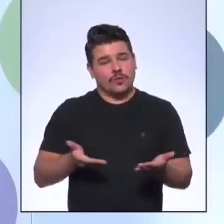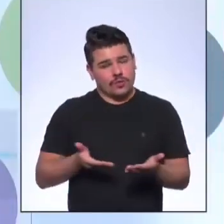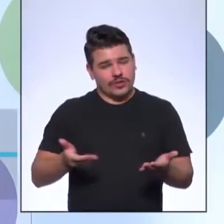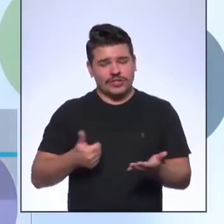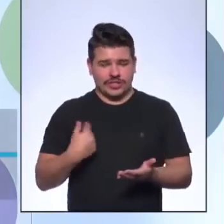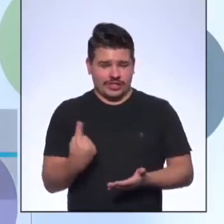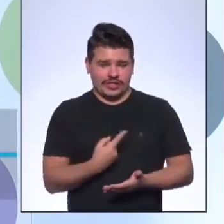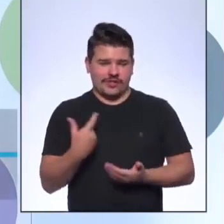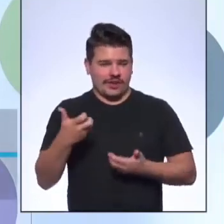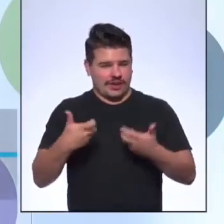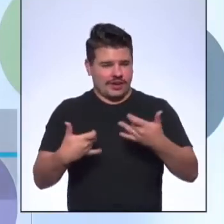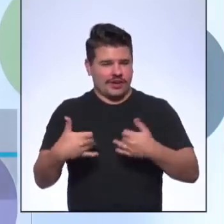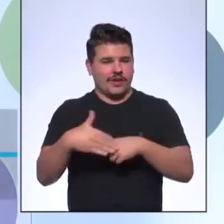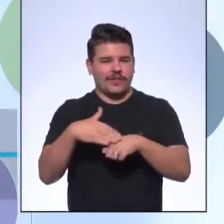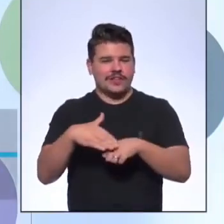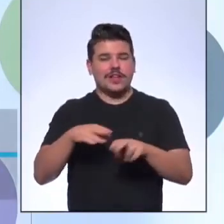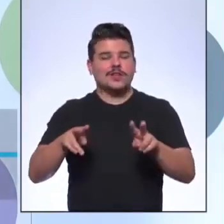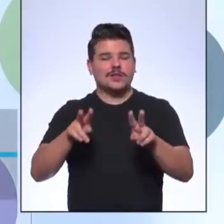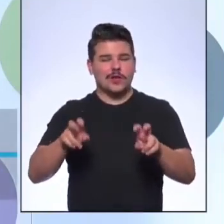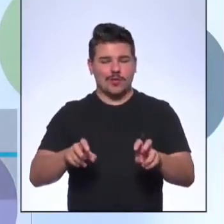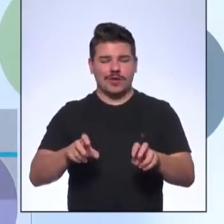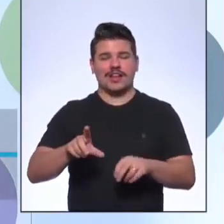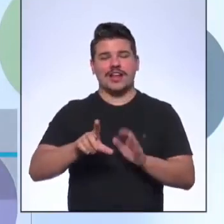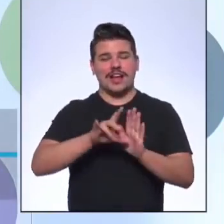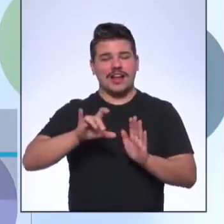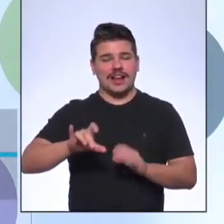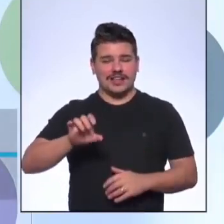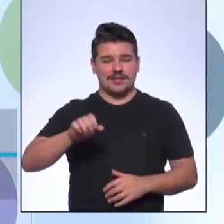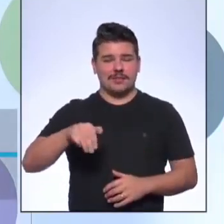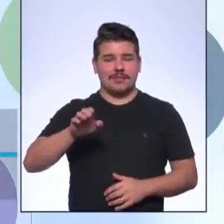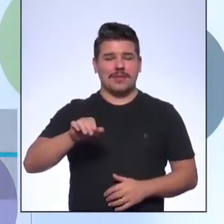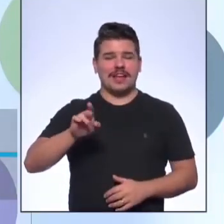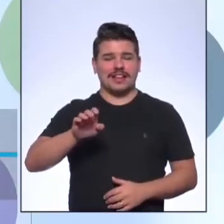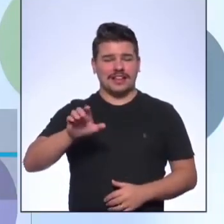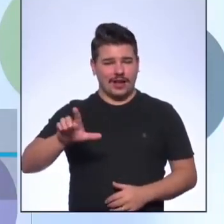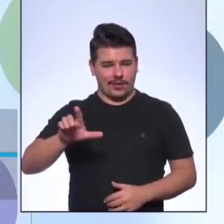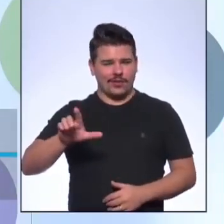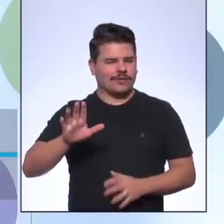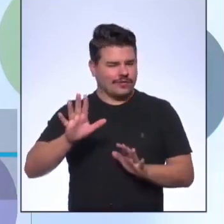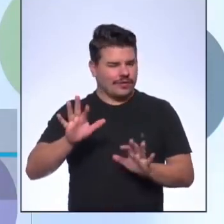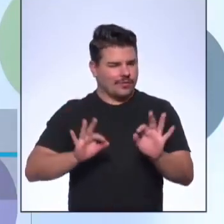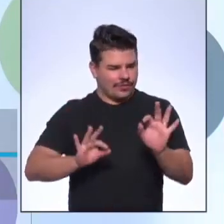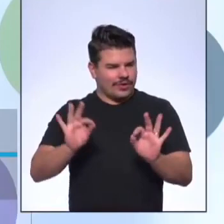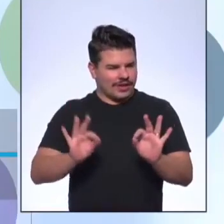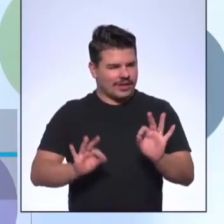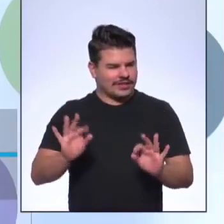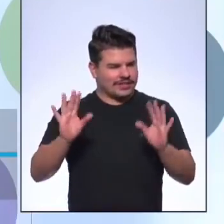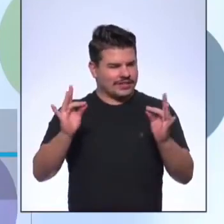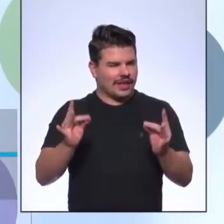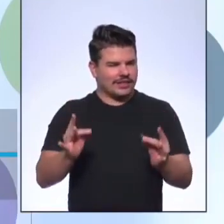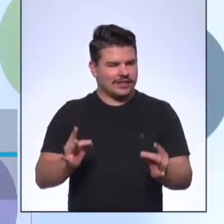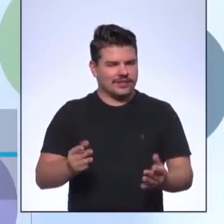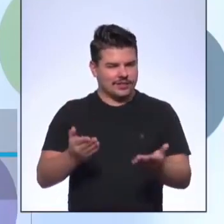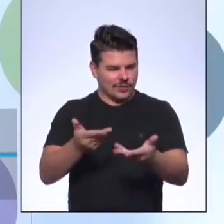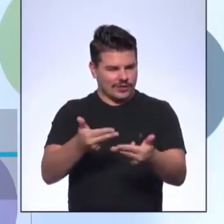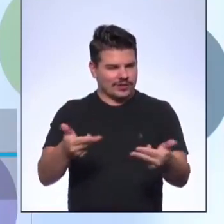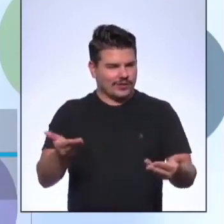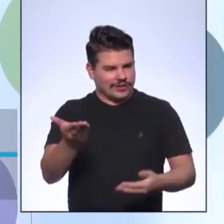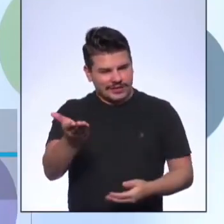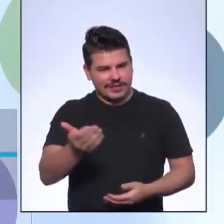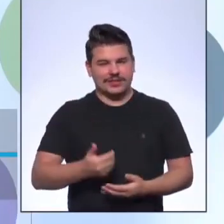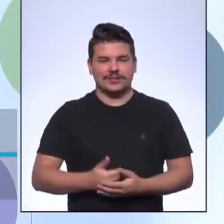falar sobre introdução às leis de Mendel. Tá? Então, vamos organizando o material de vocês.